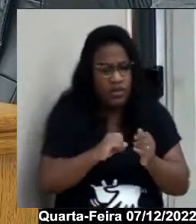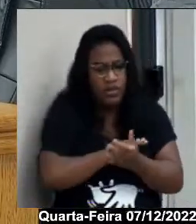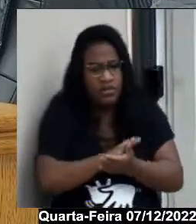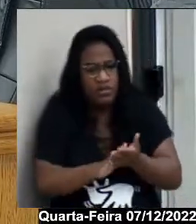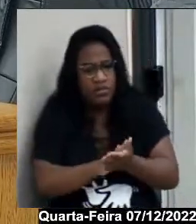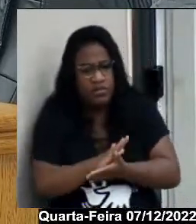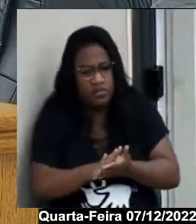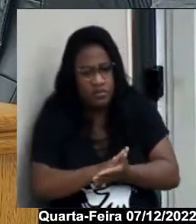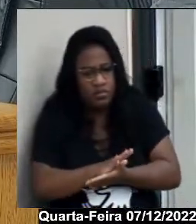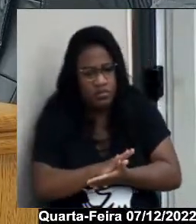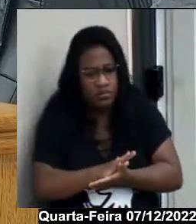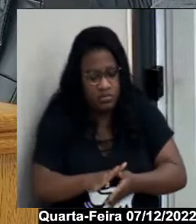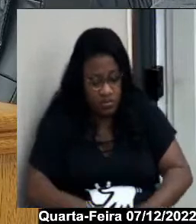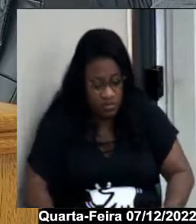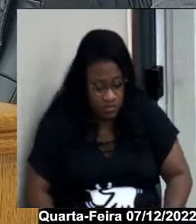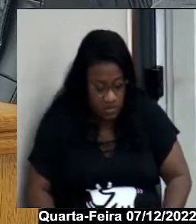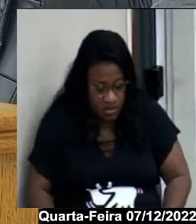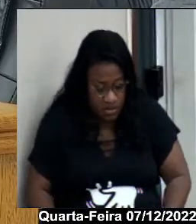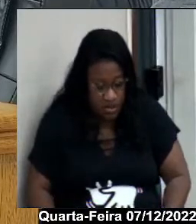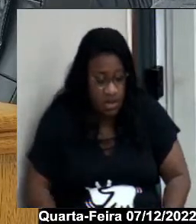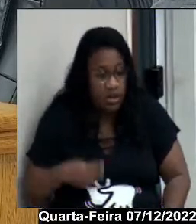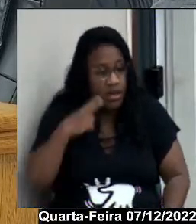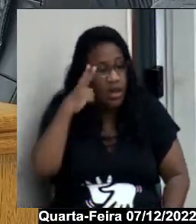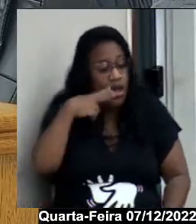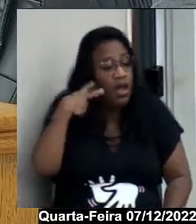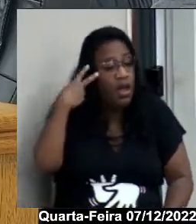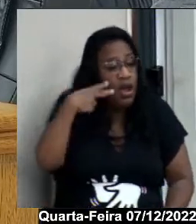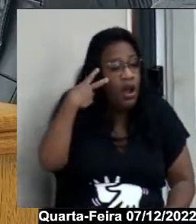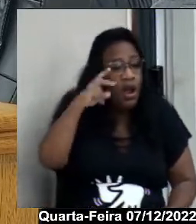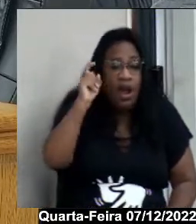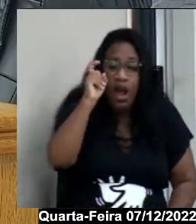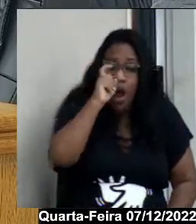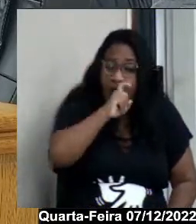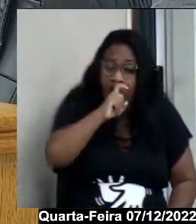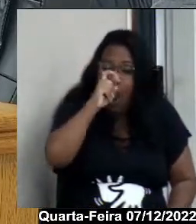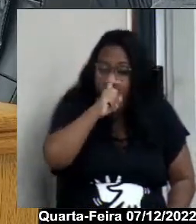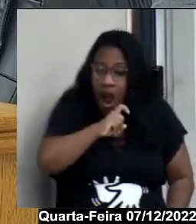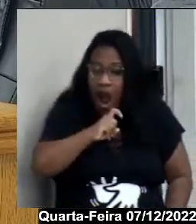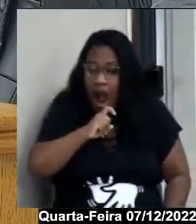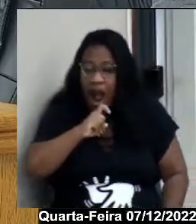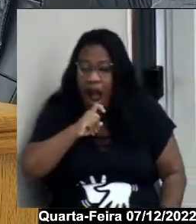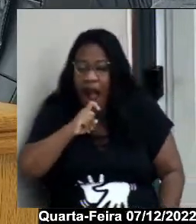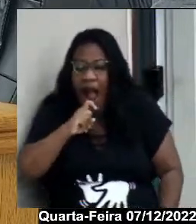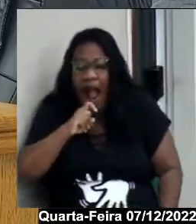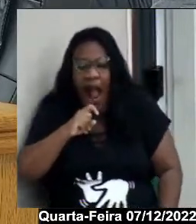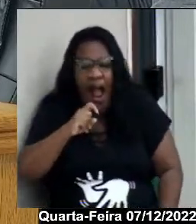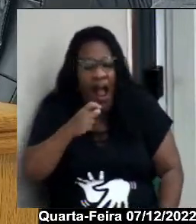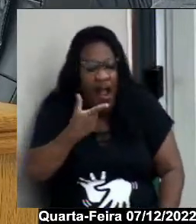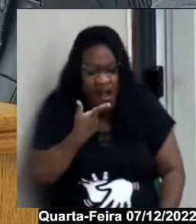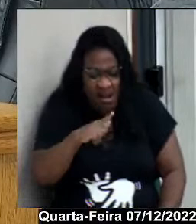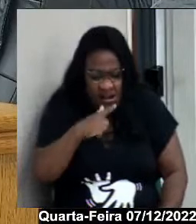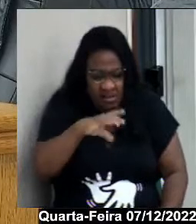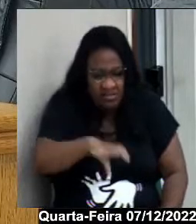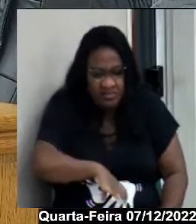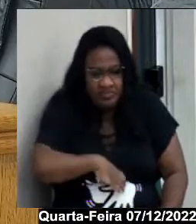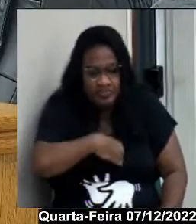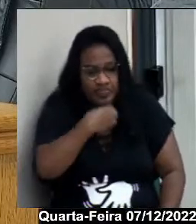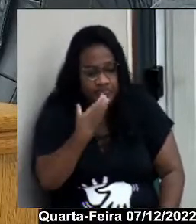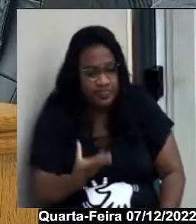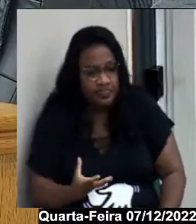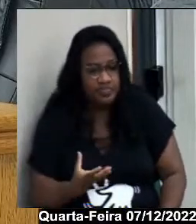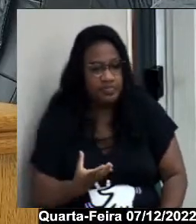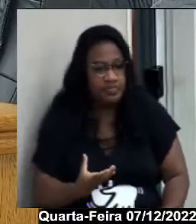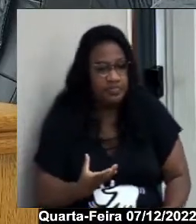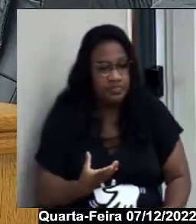aplaudir para resolver o problema. É um vereador mentiroso, né? Um vereador covarde que não tem coragem de andar nas